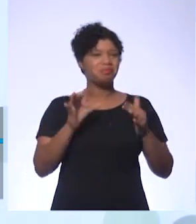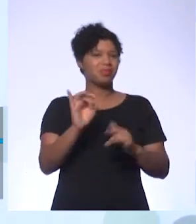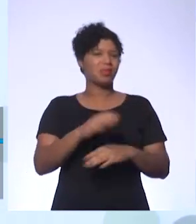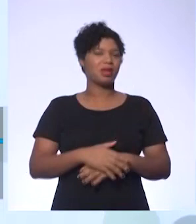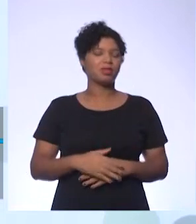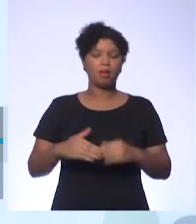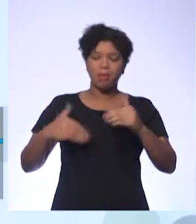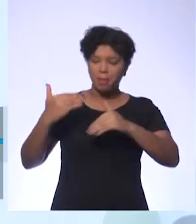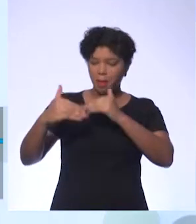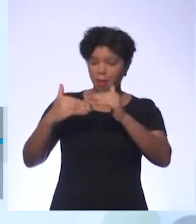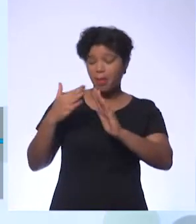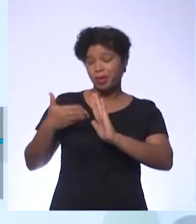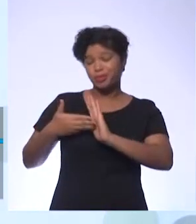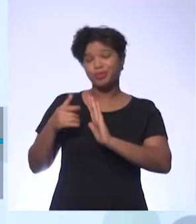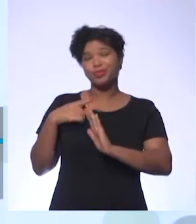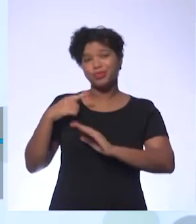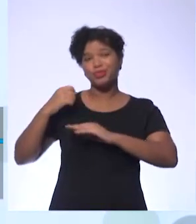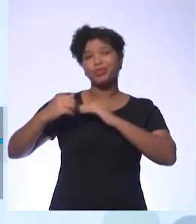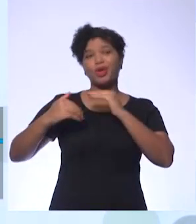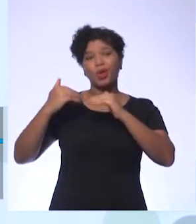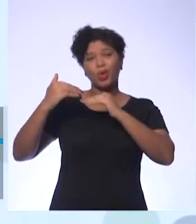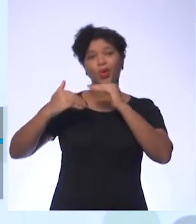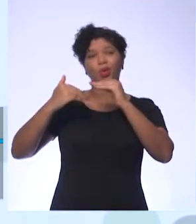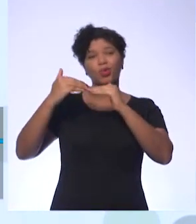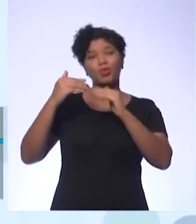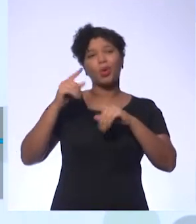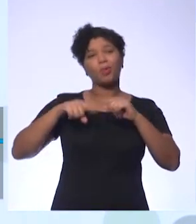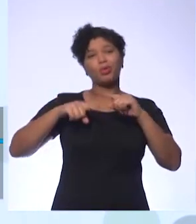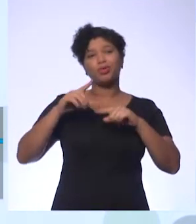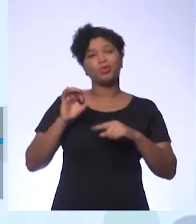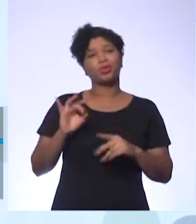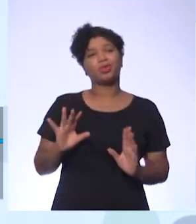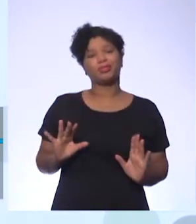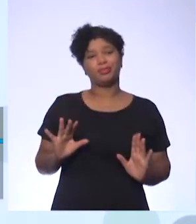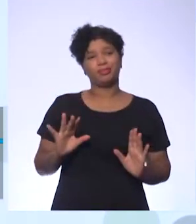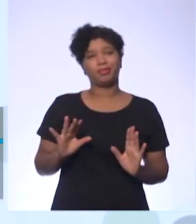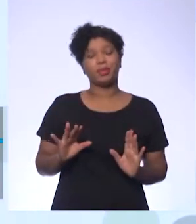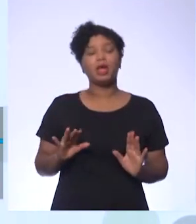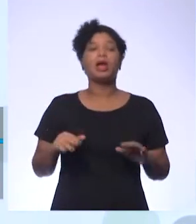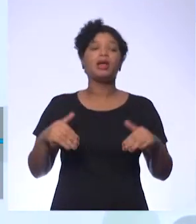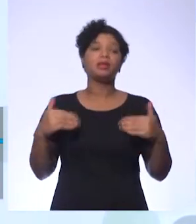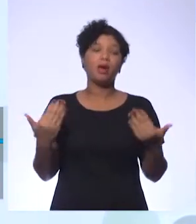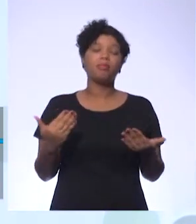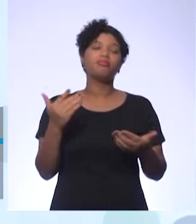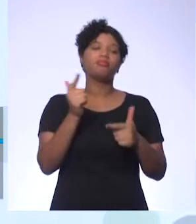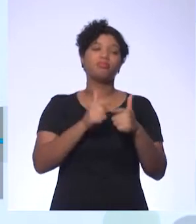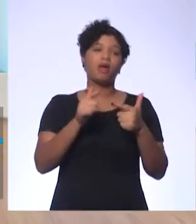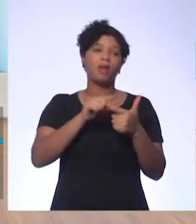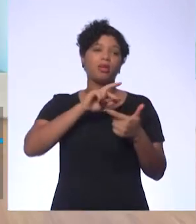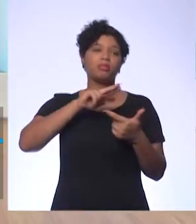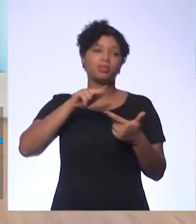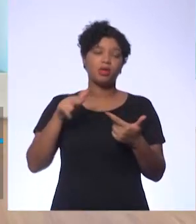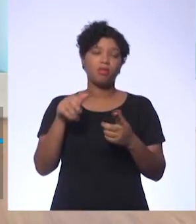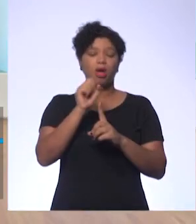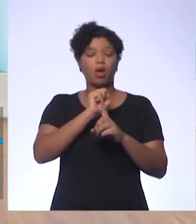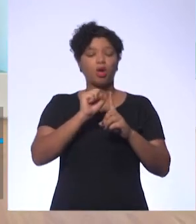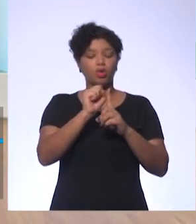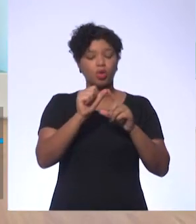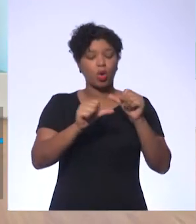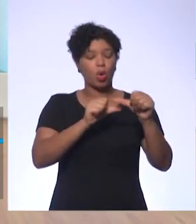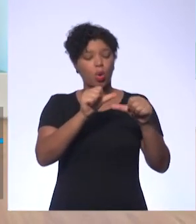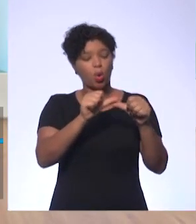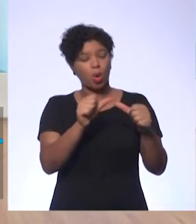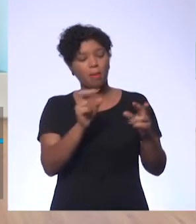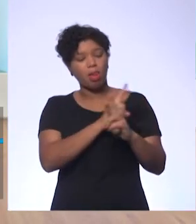o processo de construção de um produto. Isso também vai causar uma série de transformações na sociedade, nas relações